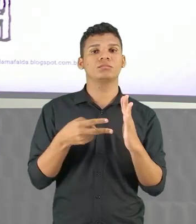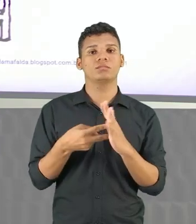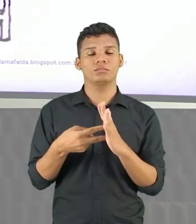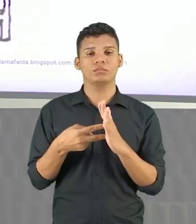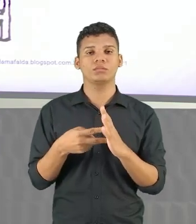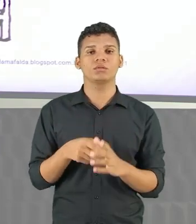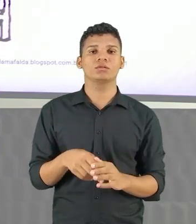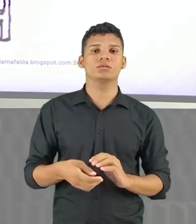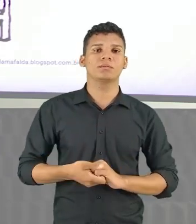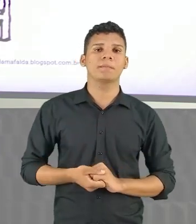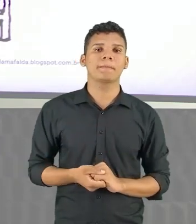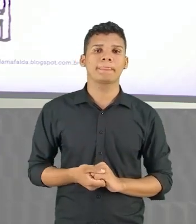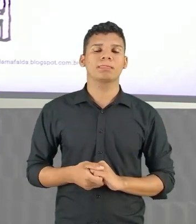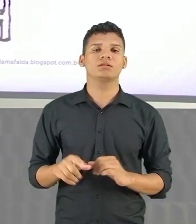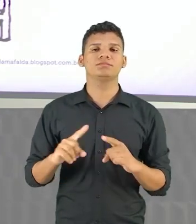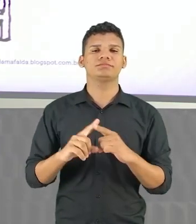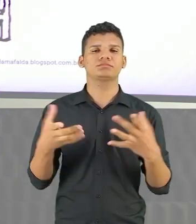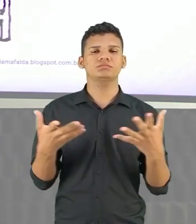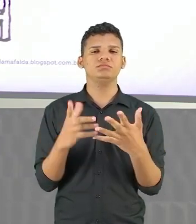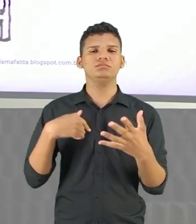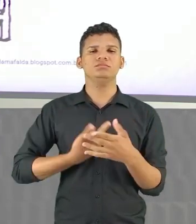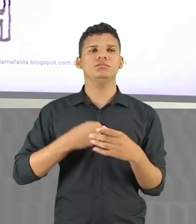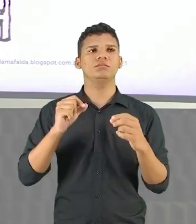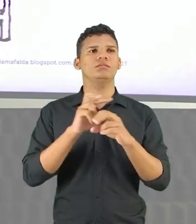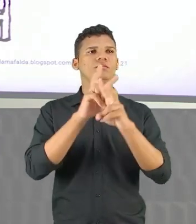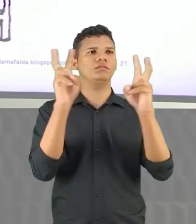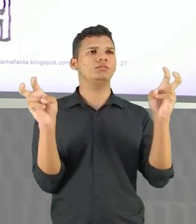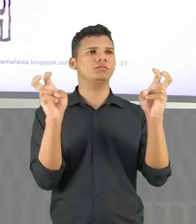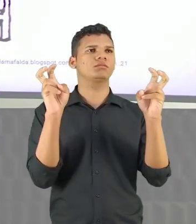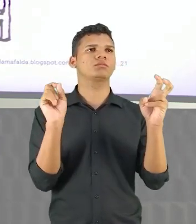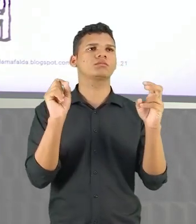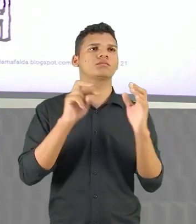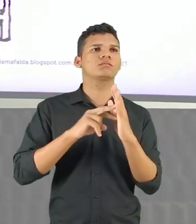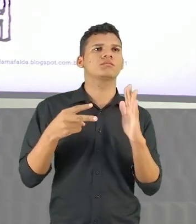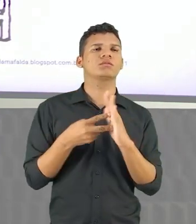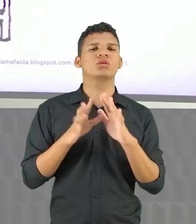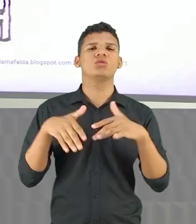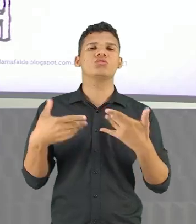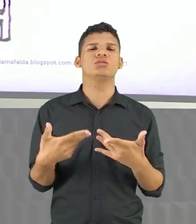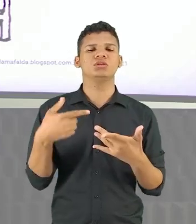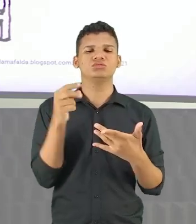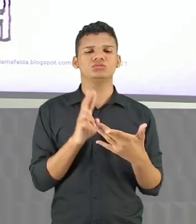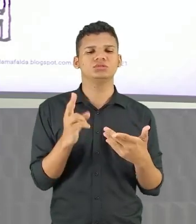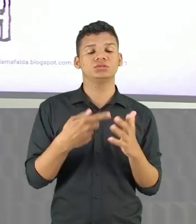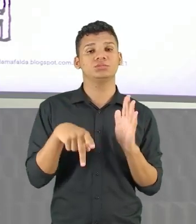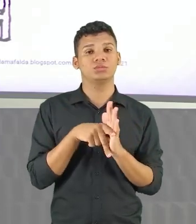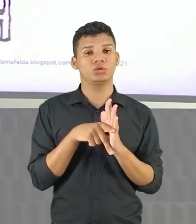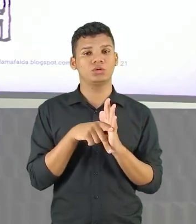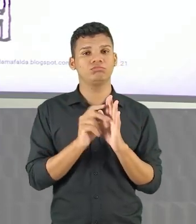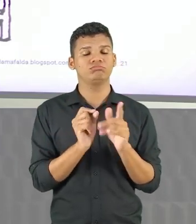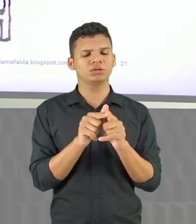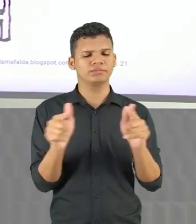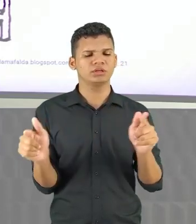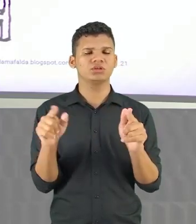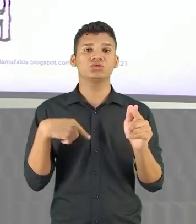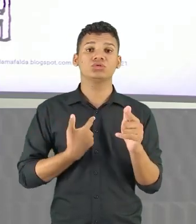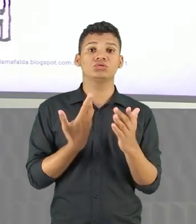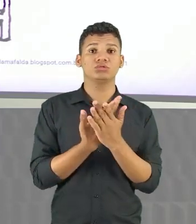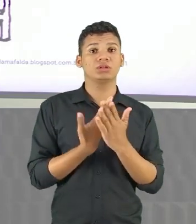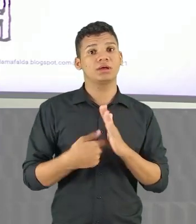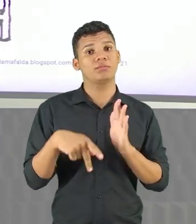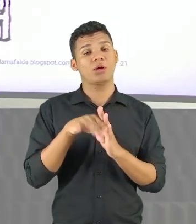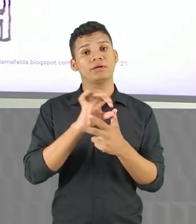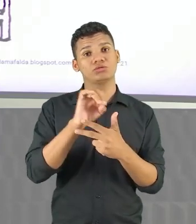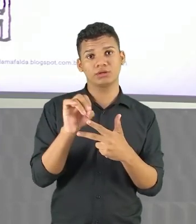né? É até interessante a gente trazer esse tópico, porque às vezes a gente pensa como que alguns aspectos gramaticais podem ser trabalhados no Enem, né? E a gente